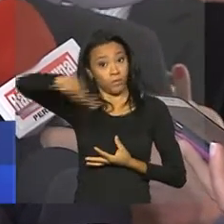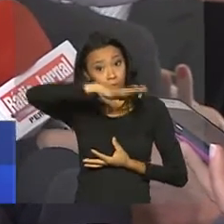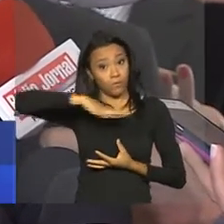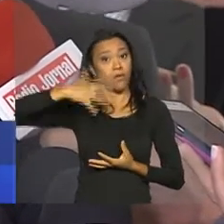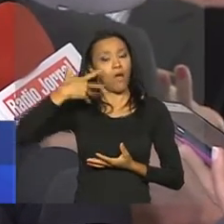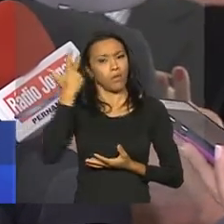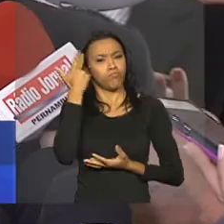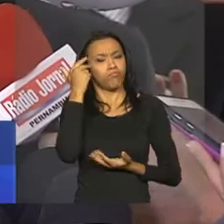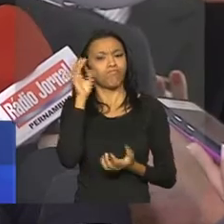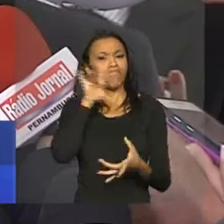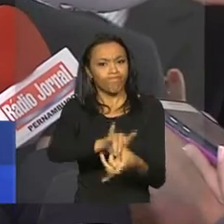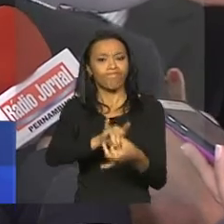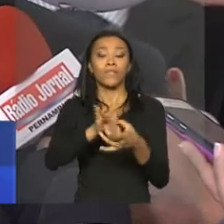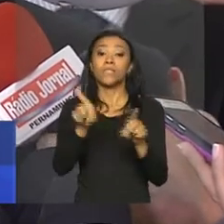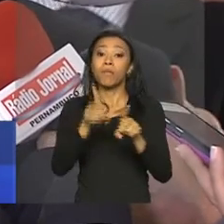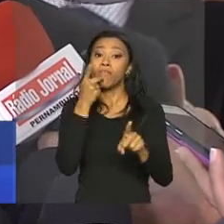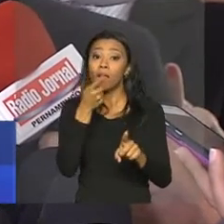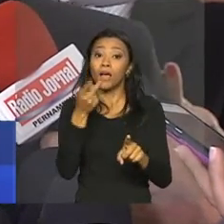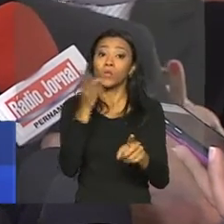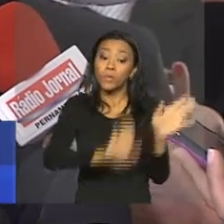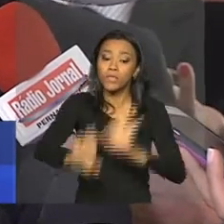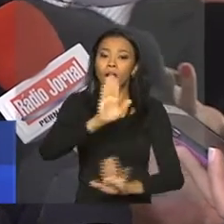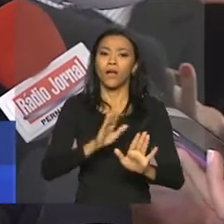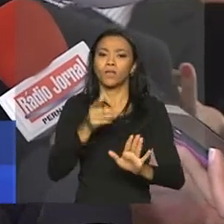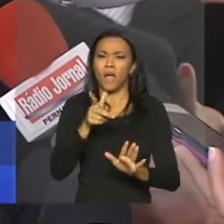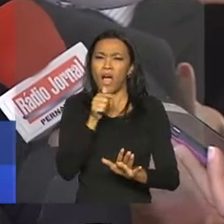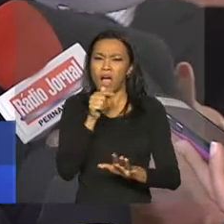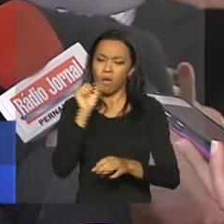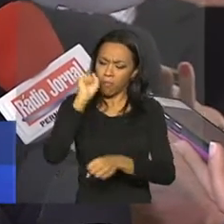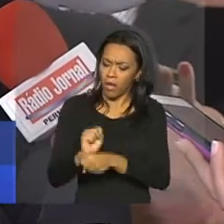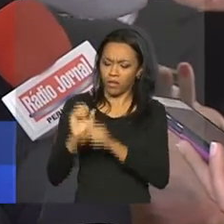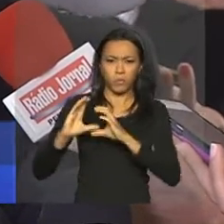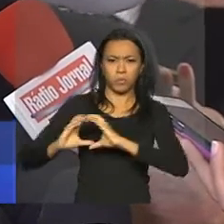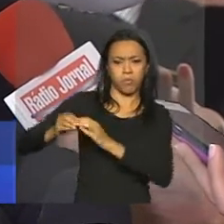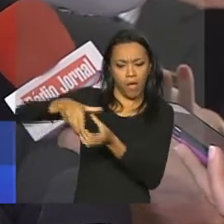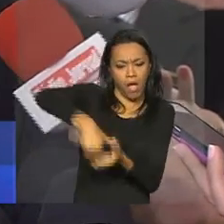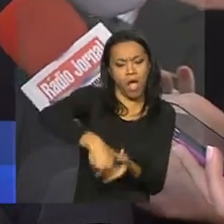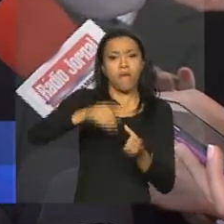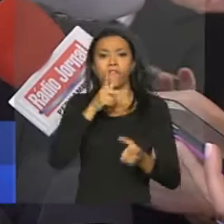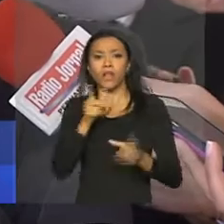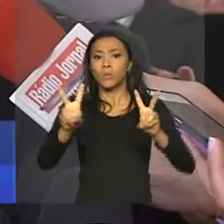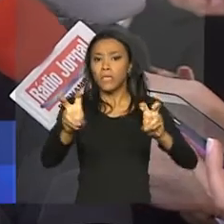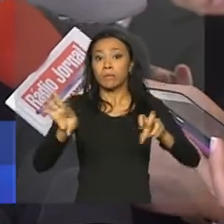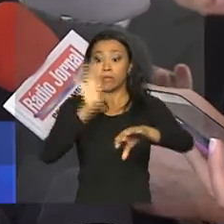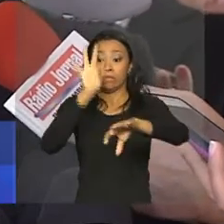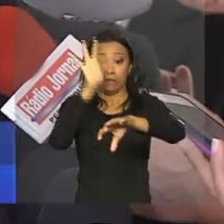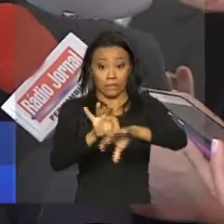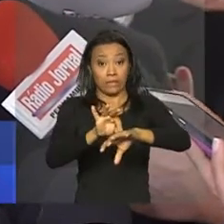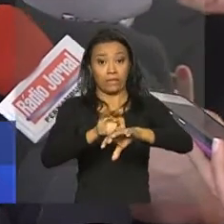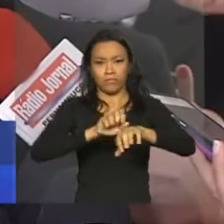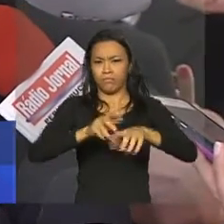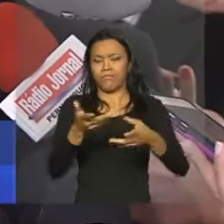a questão do saneamento básico estão no combate à epidemia do aedes aegypti e certamente terá um impacto